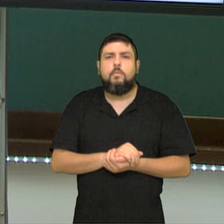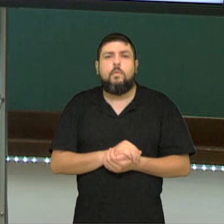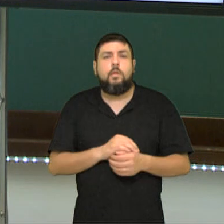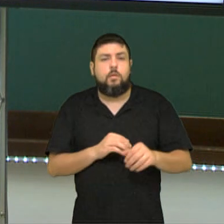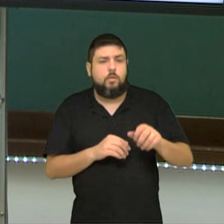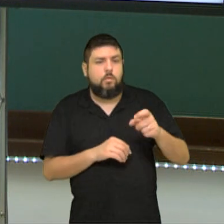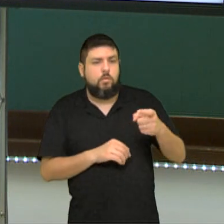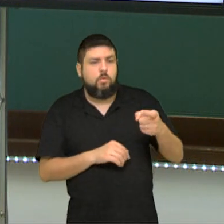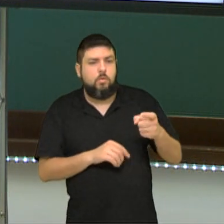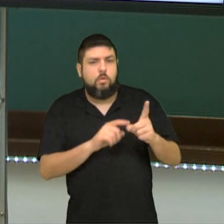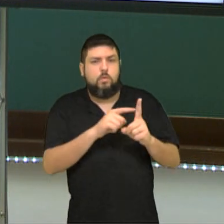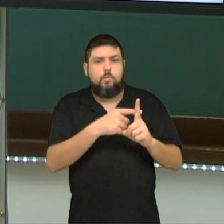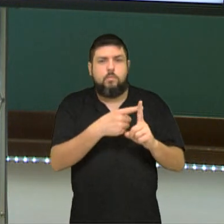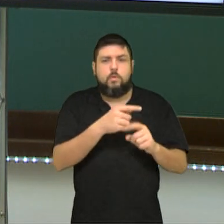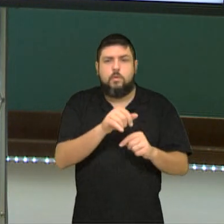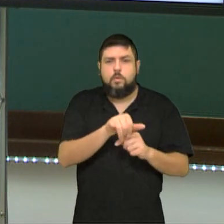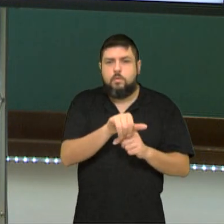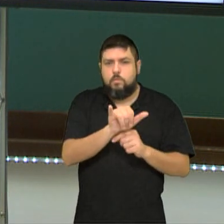mais y